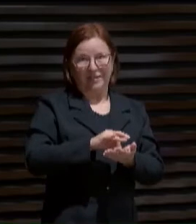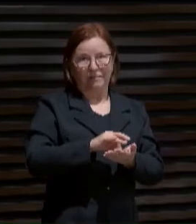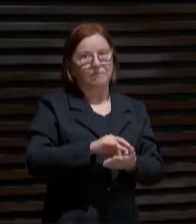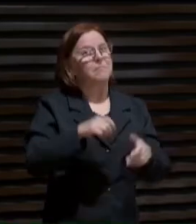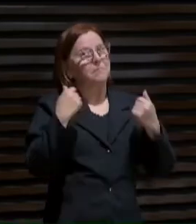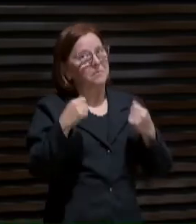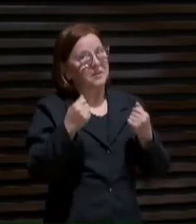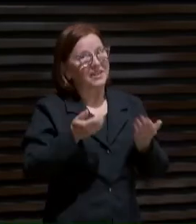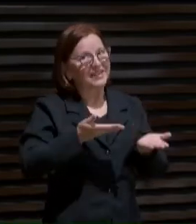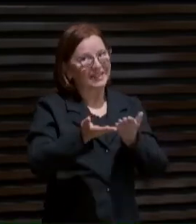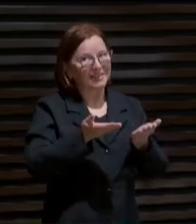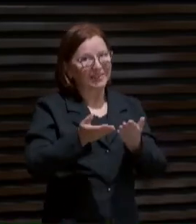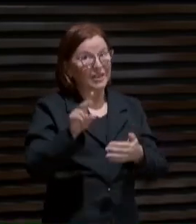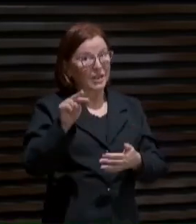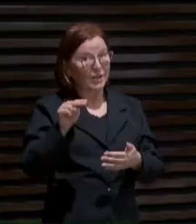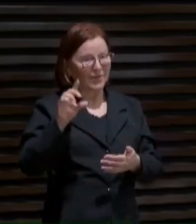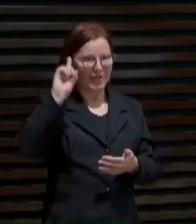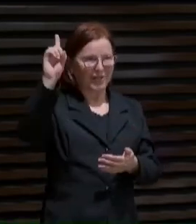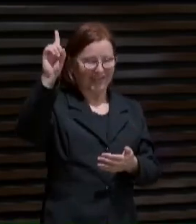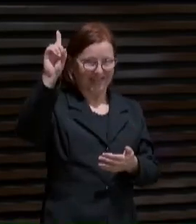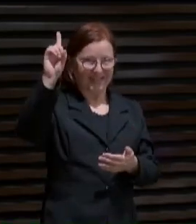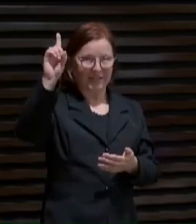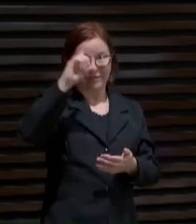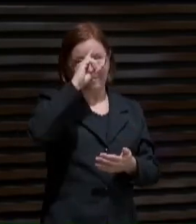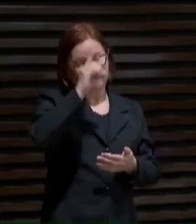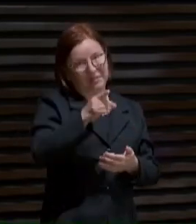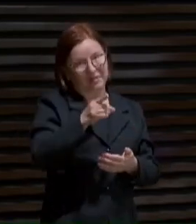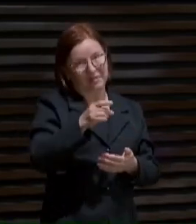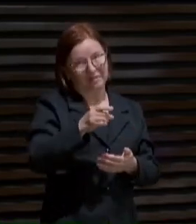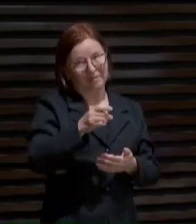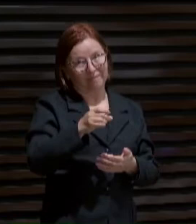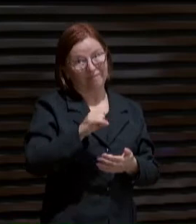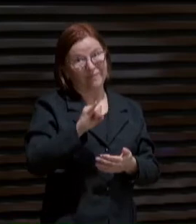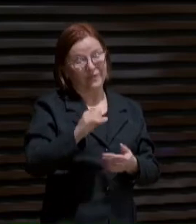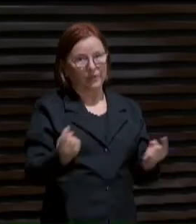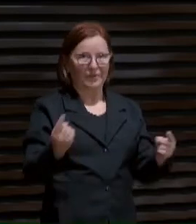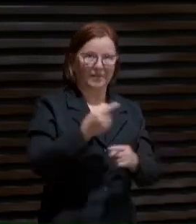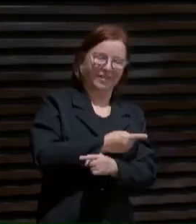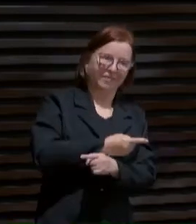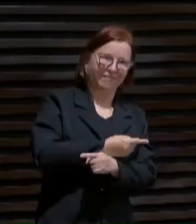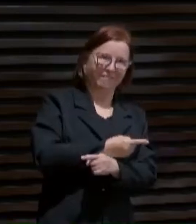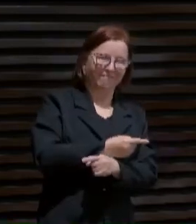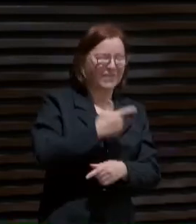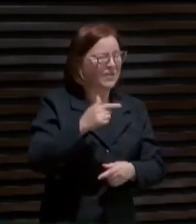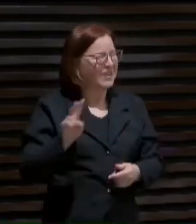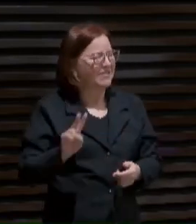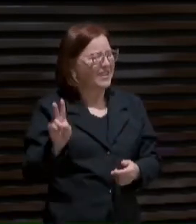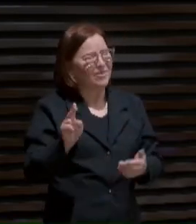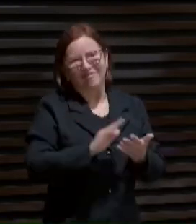maneira como Deus estabelece caso contrário ela não terá valor